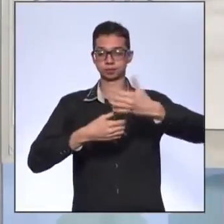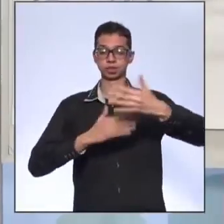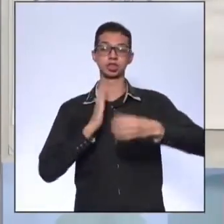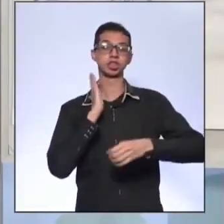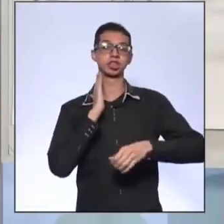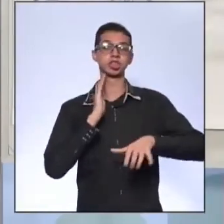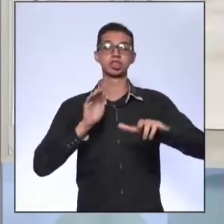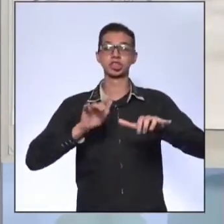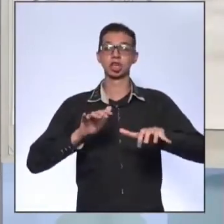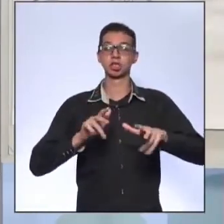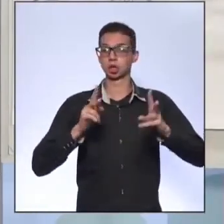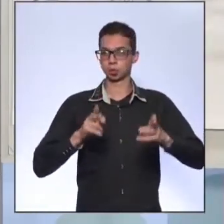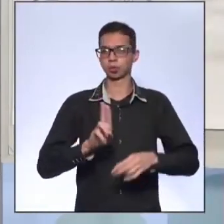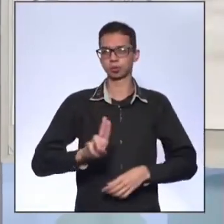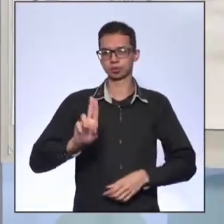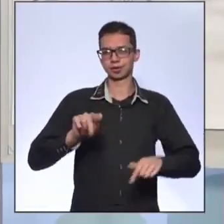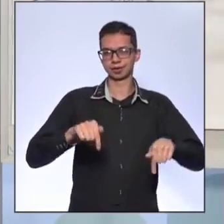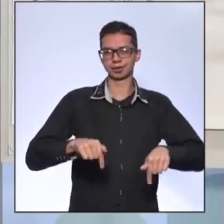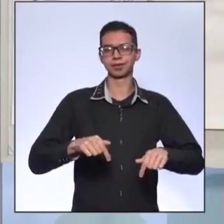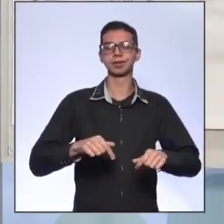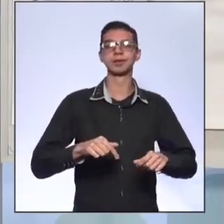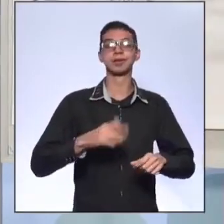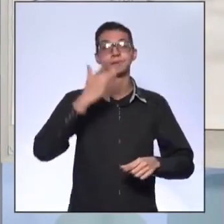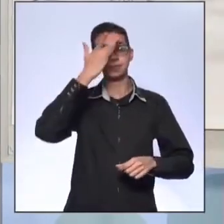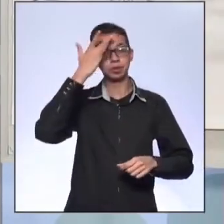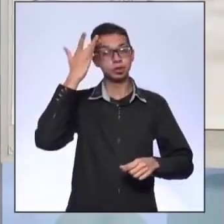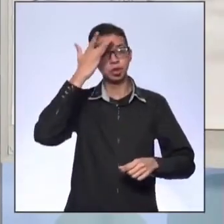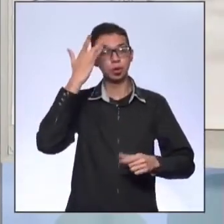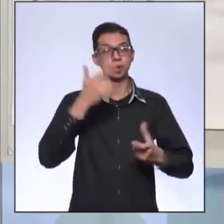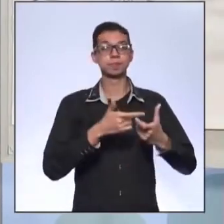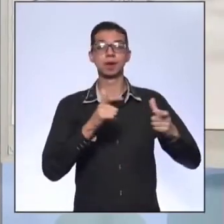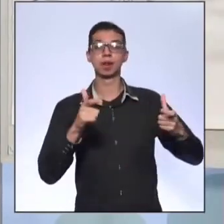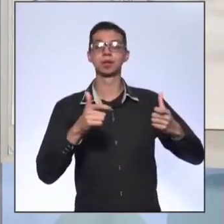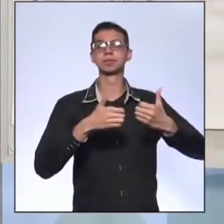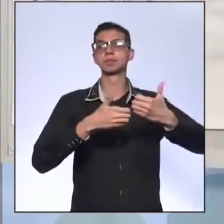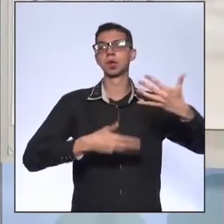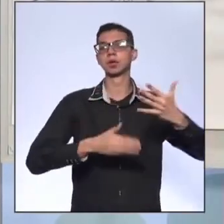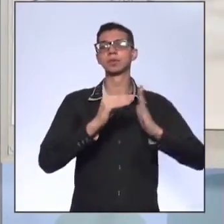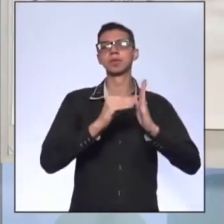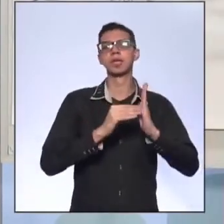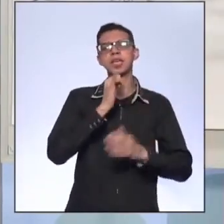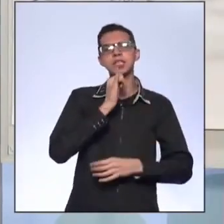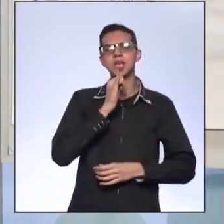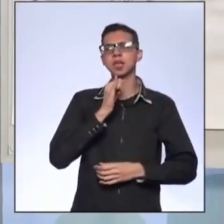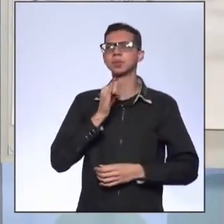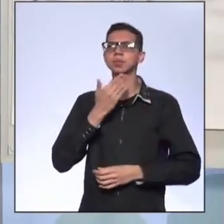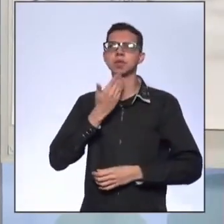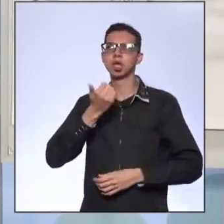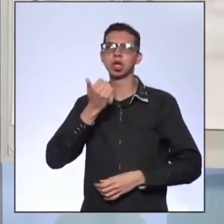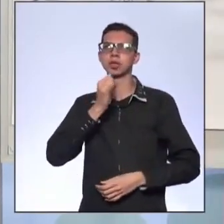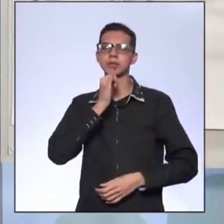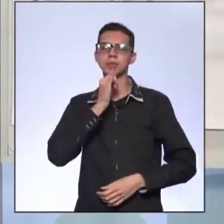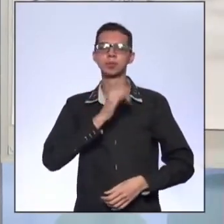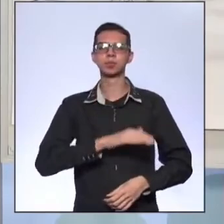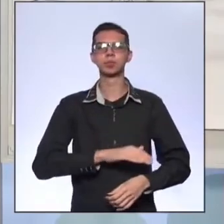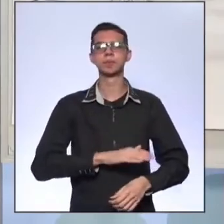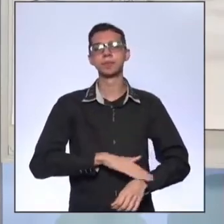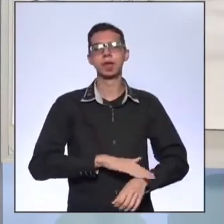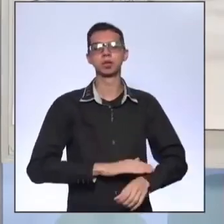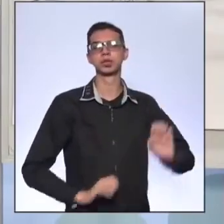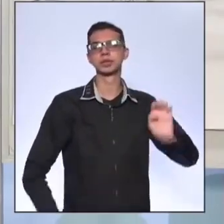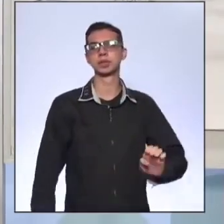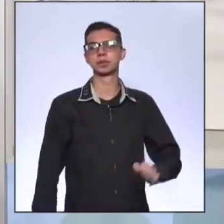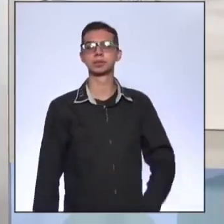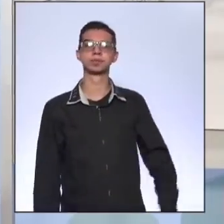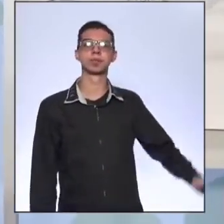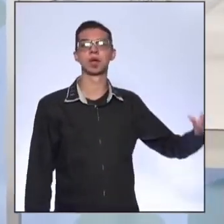aqui, e as pessoas então vão sugerir ali, olha, agora acredito que você poderia, sei lá, movimentar o seu braço para a esquerda. Ou eu